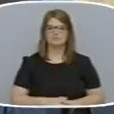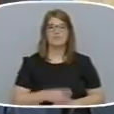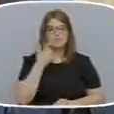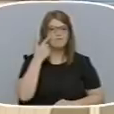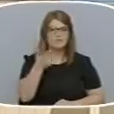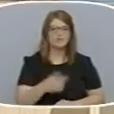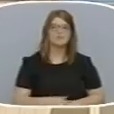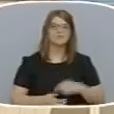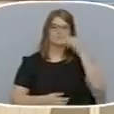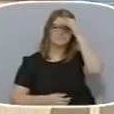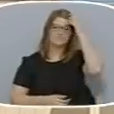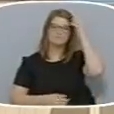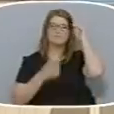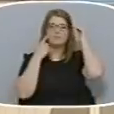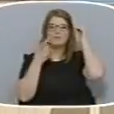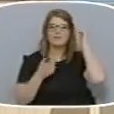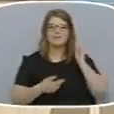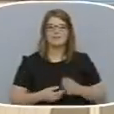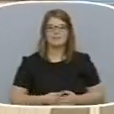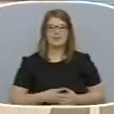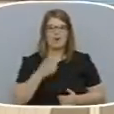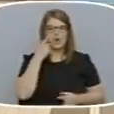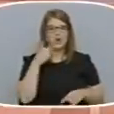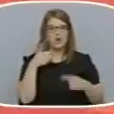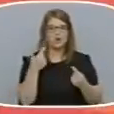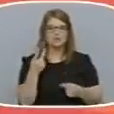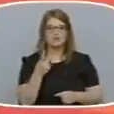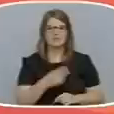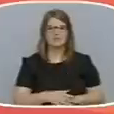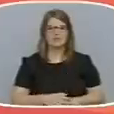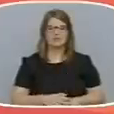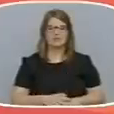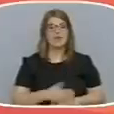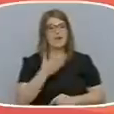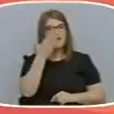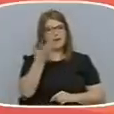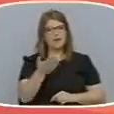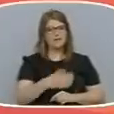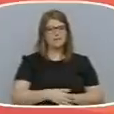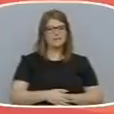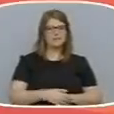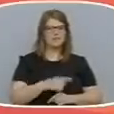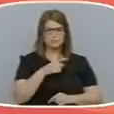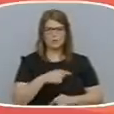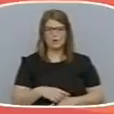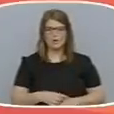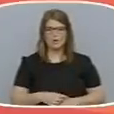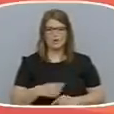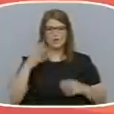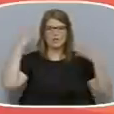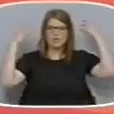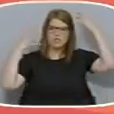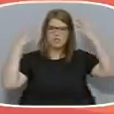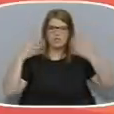ver? Quero. Olha para este par de jarras. Pera. Vamos lá ver se aparece o par de jarras. Cá está. És tu? Toda despenteada, como sempre. Ai, que